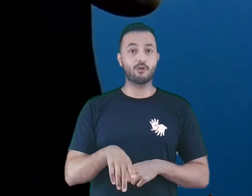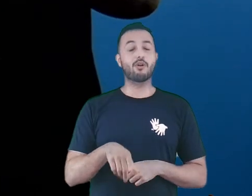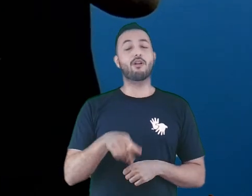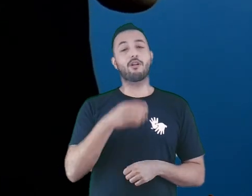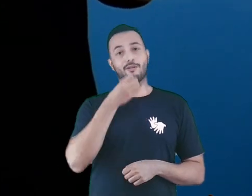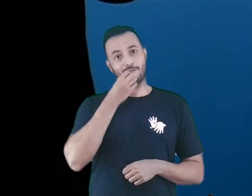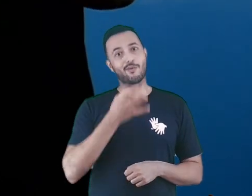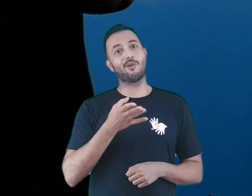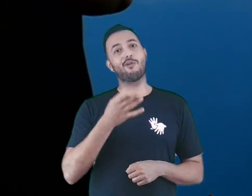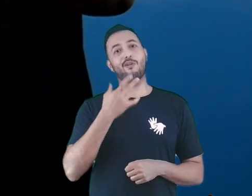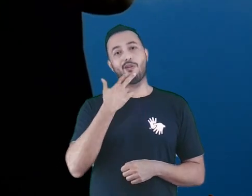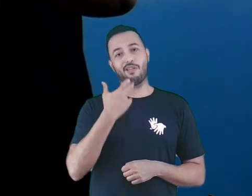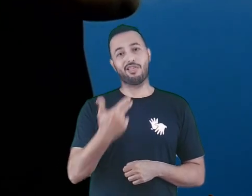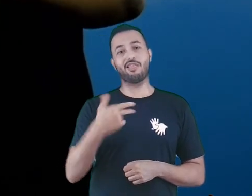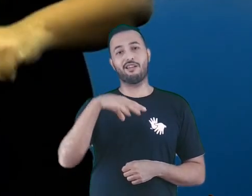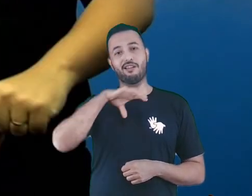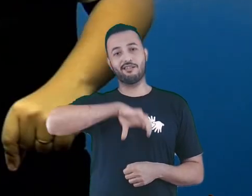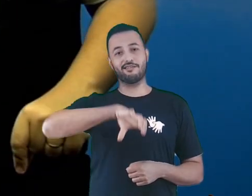nossa língua